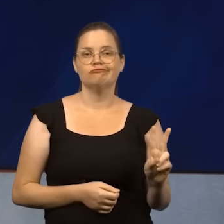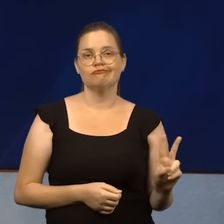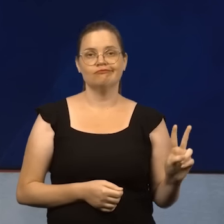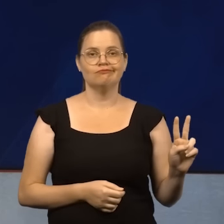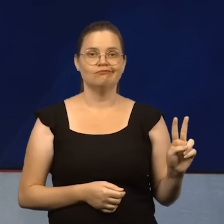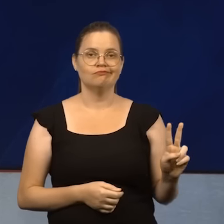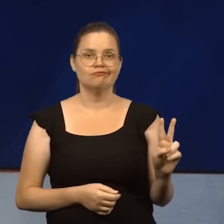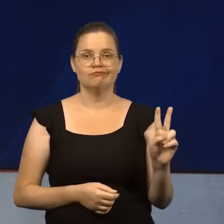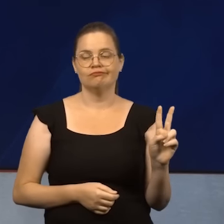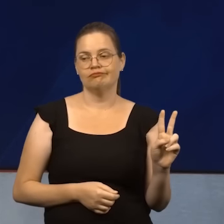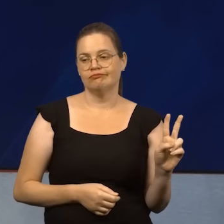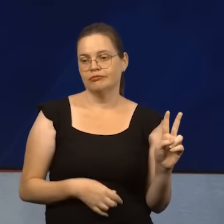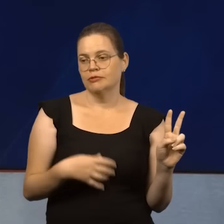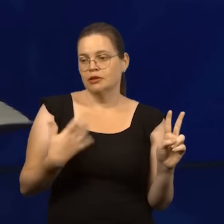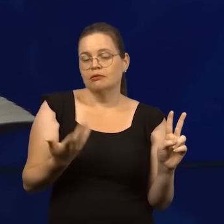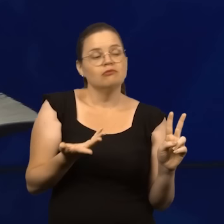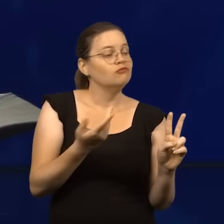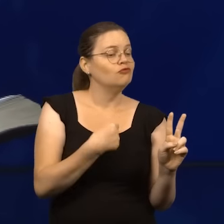abatidos.